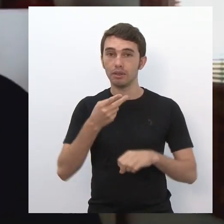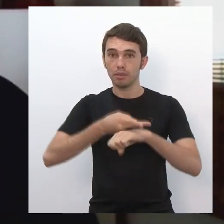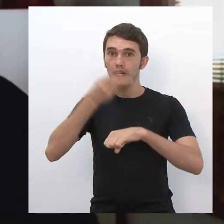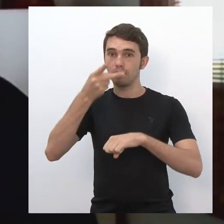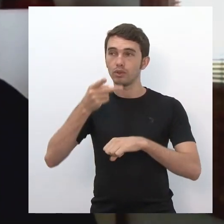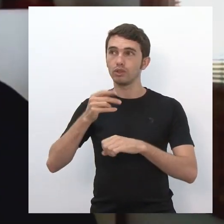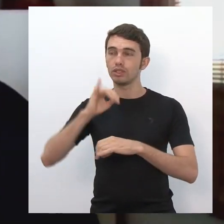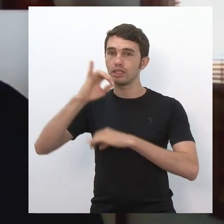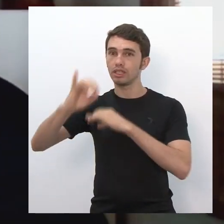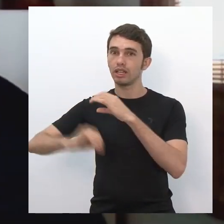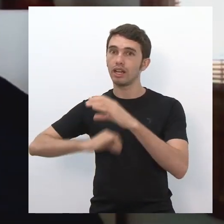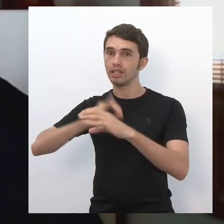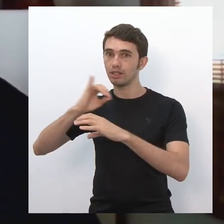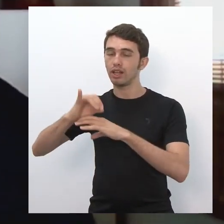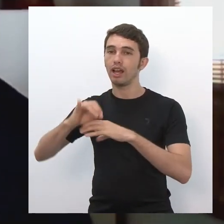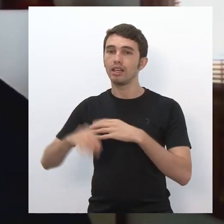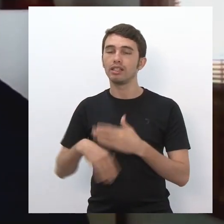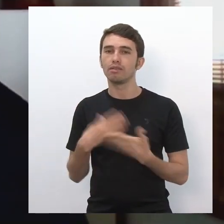gente um pouco sobre isso.